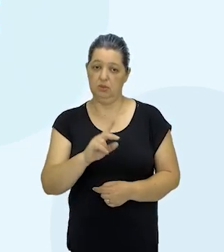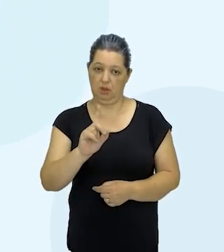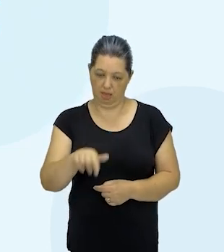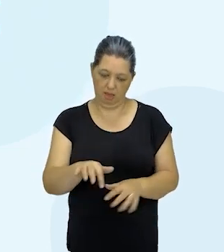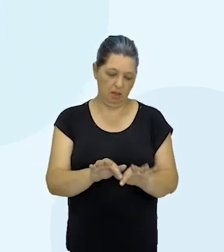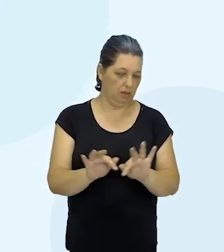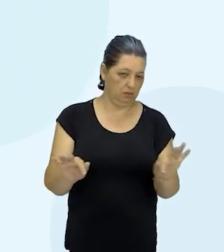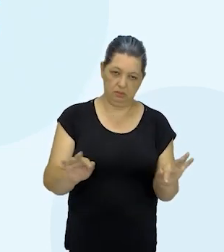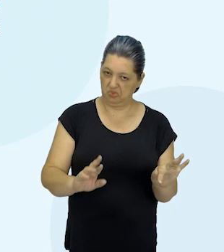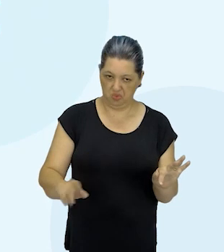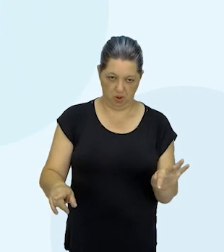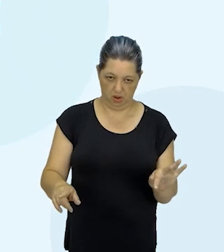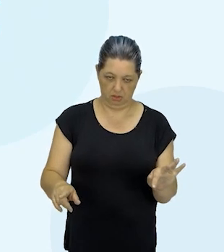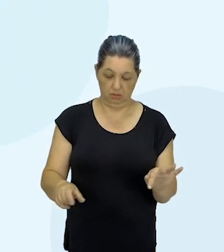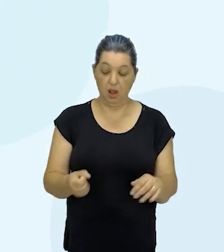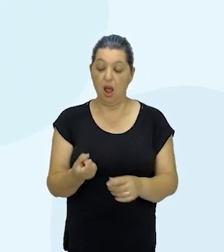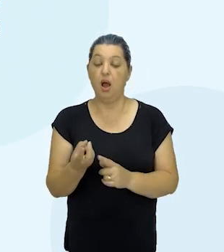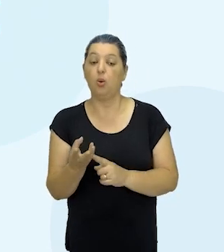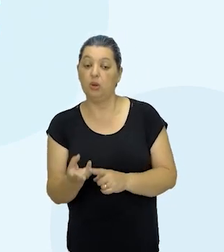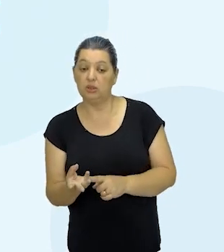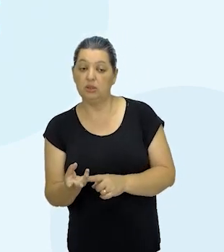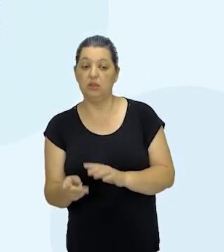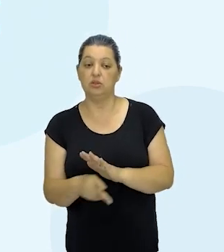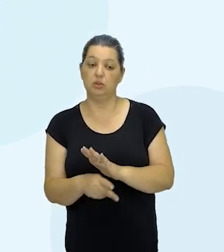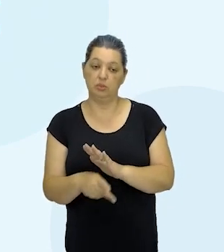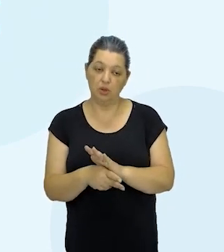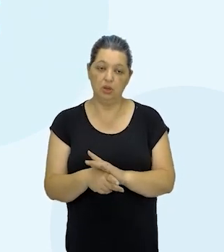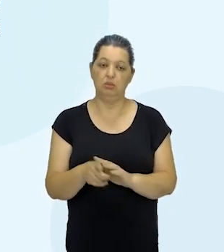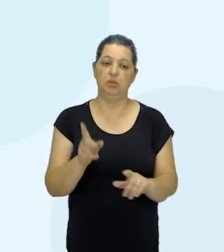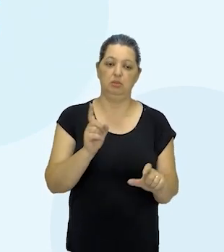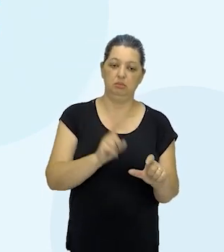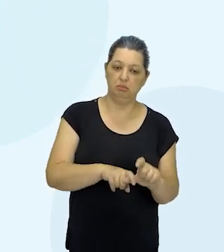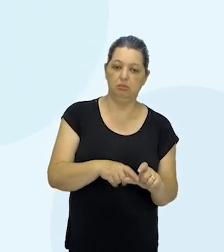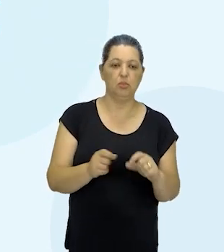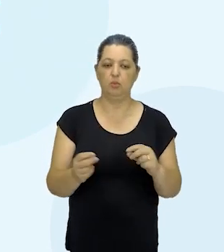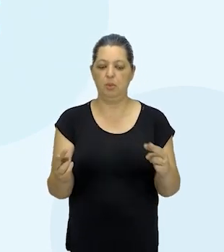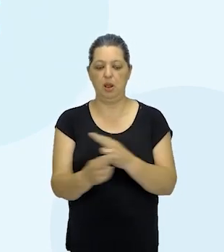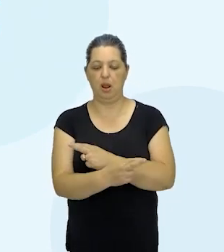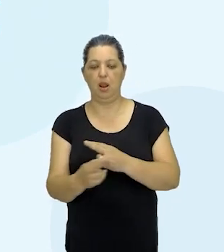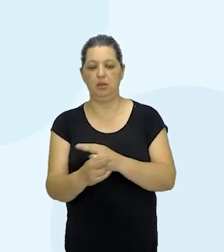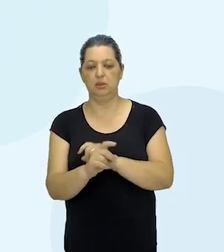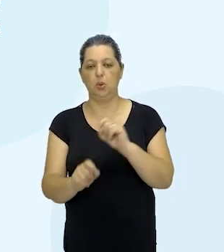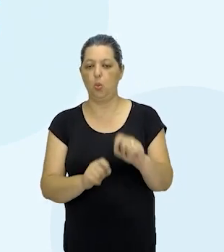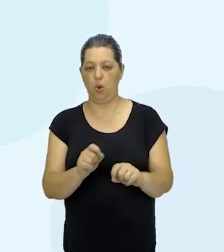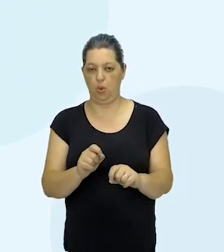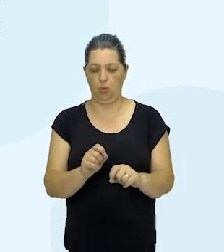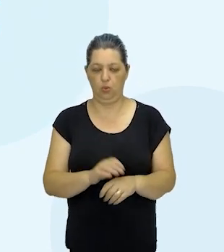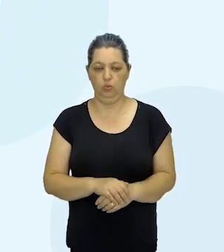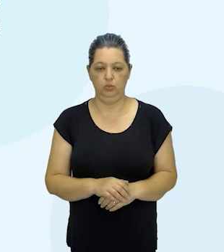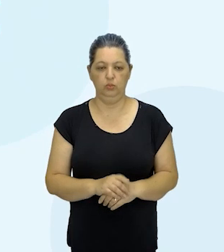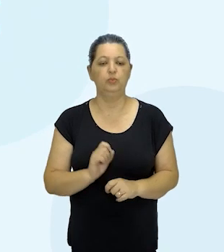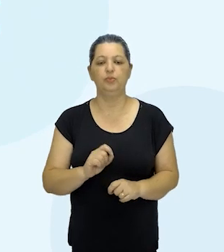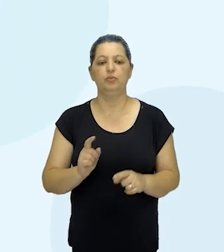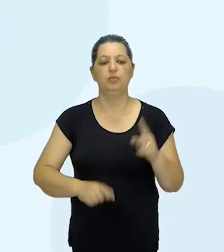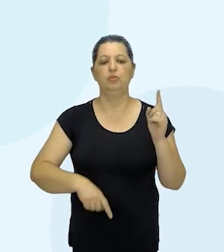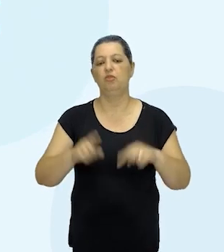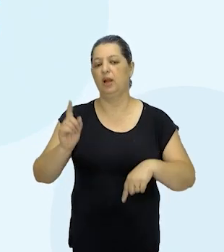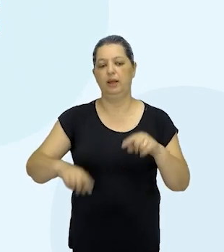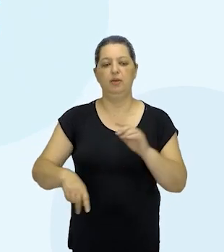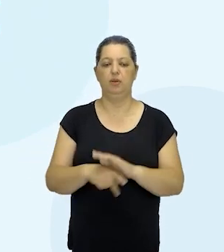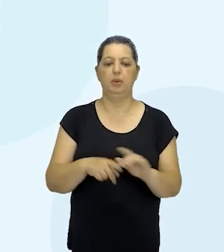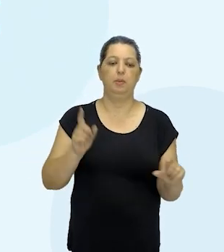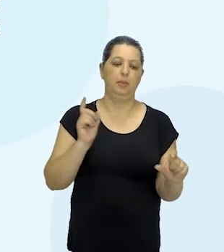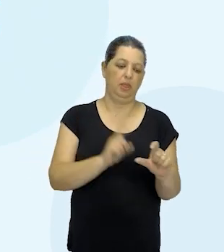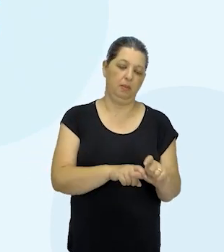uma função, se a quantidade do álcool está em função do preço ou o preço está em função da quantidade e qual é a variável dependente e